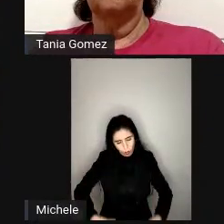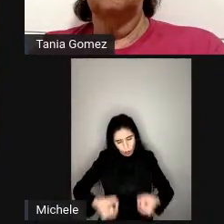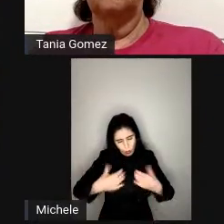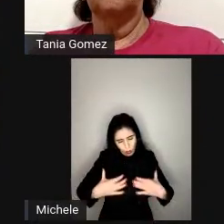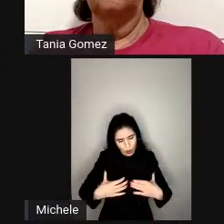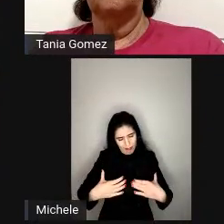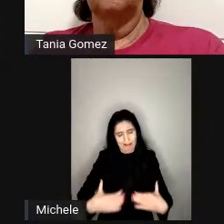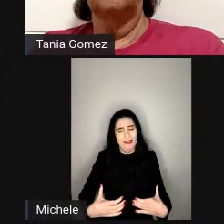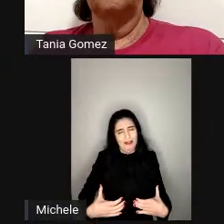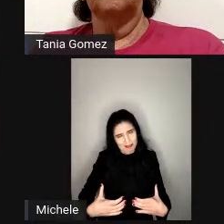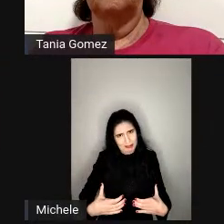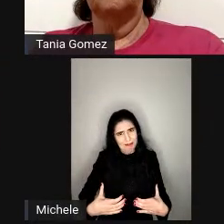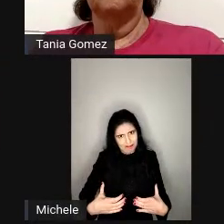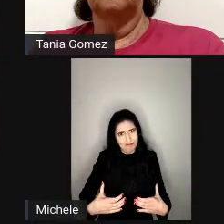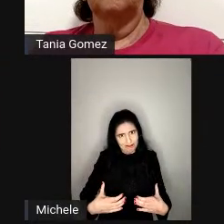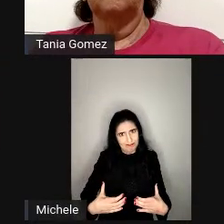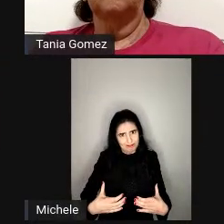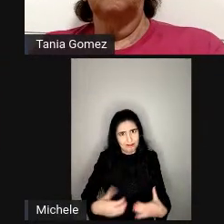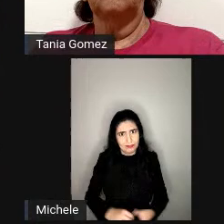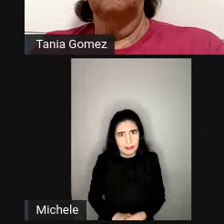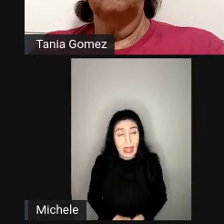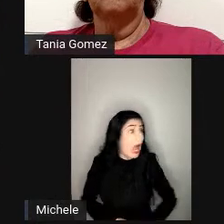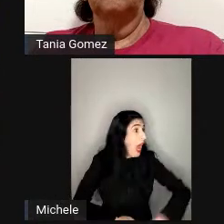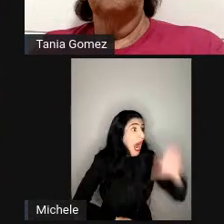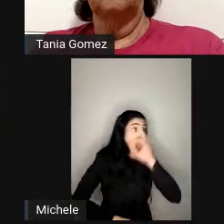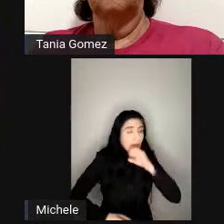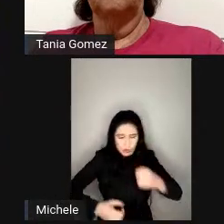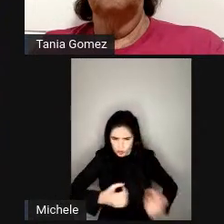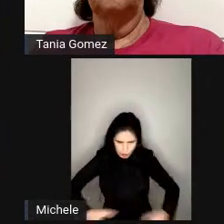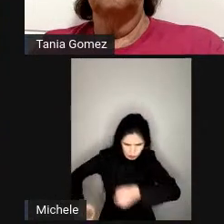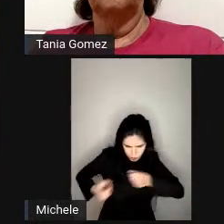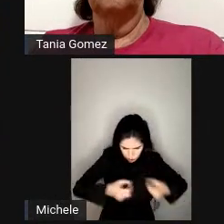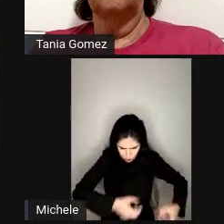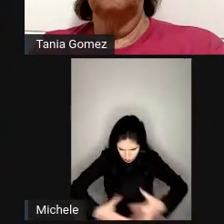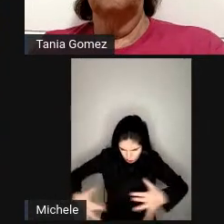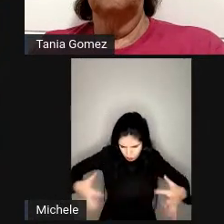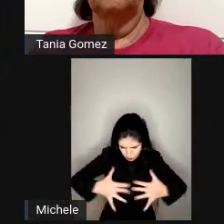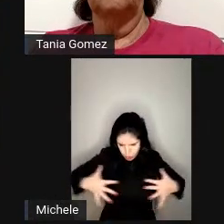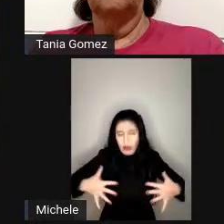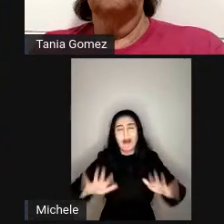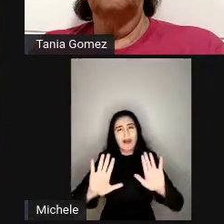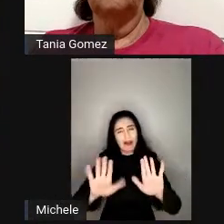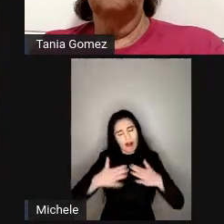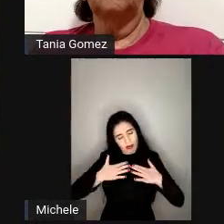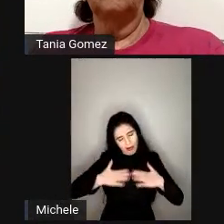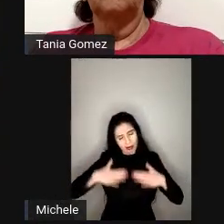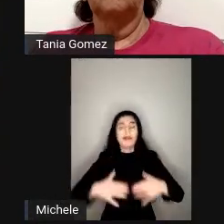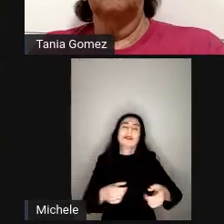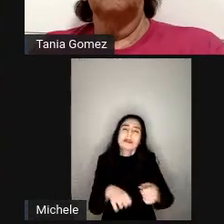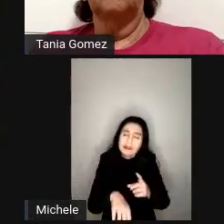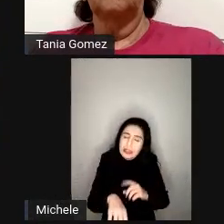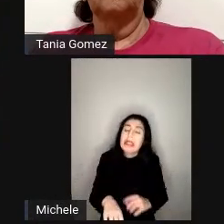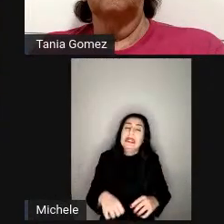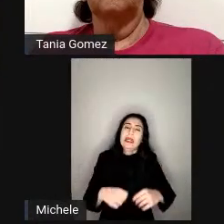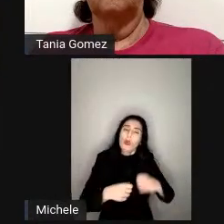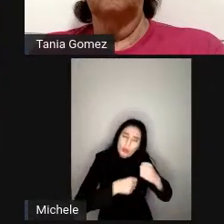câncer que progride rapidamente. Então, a gente tem tempo da pessoa